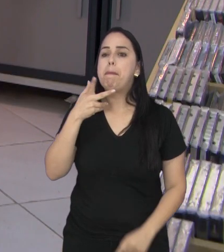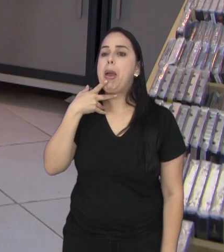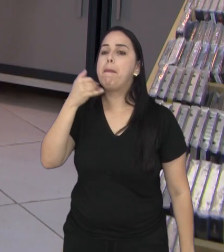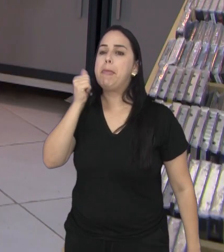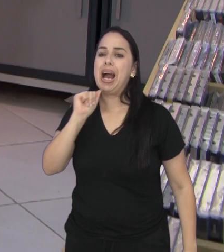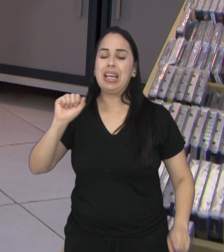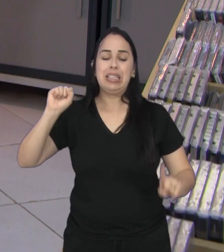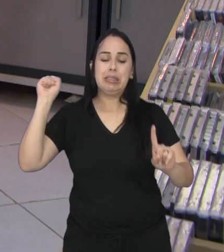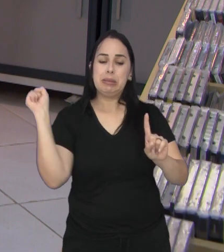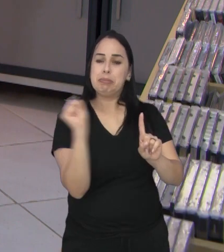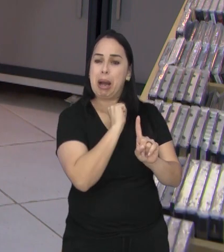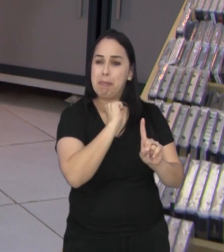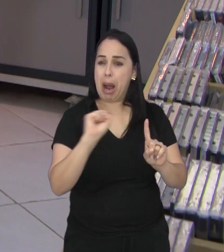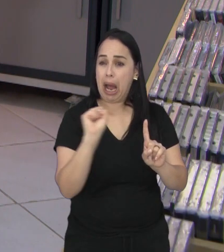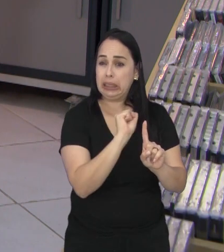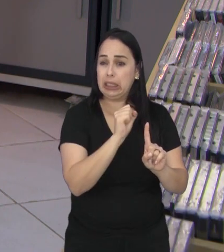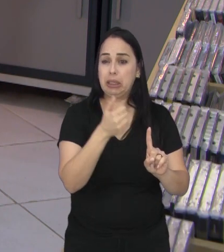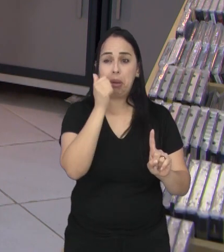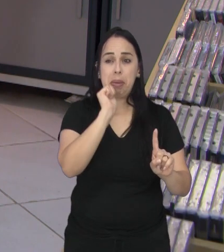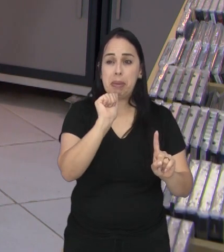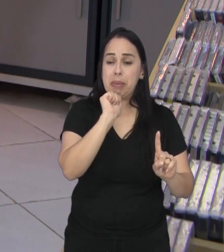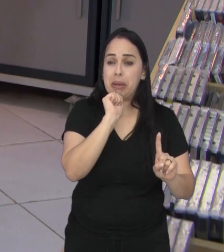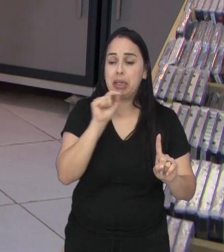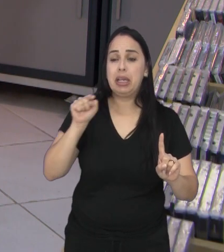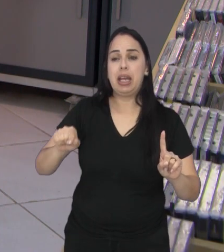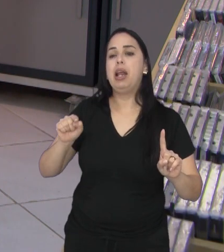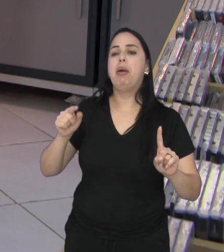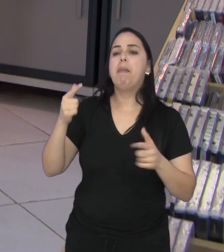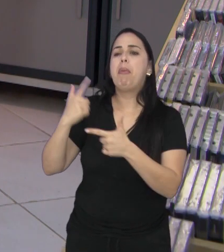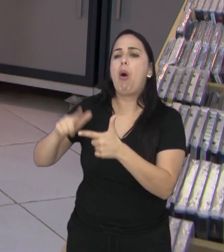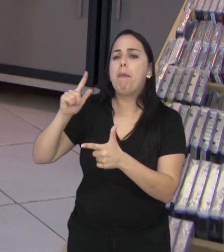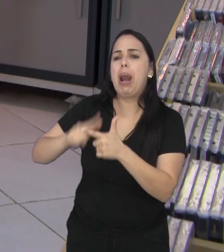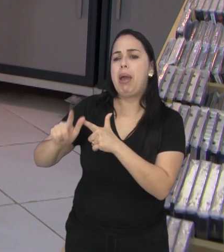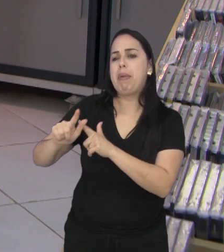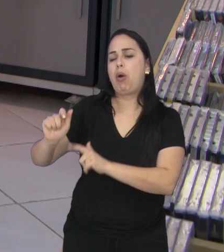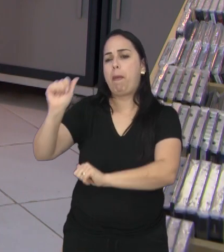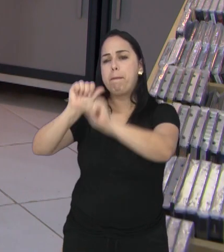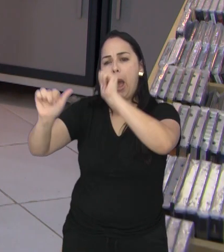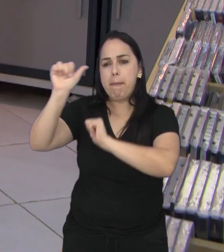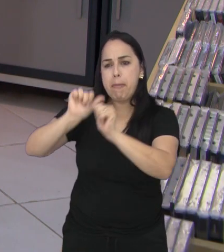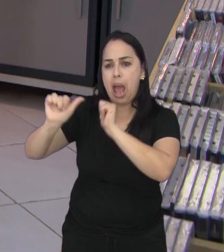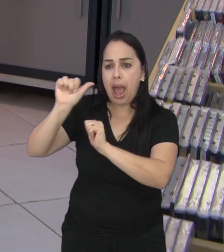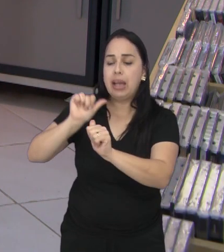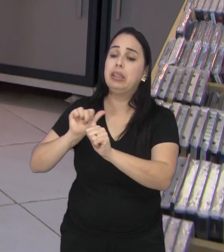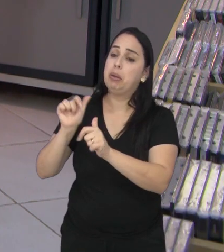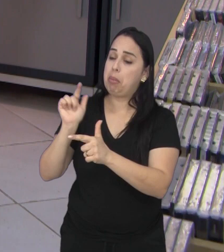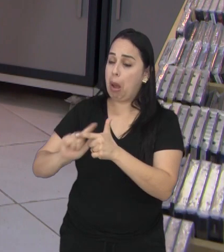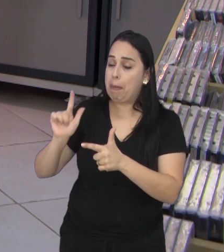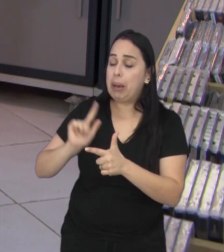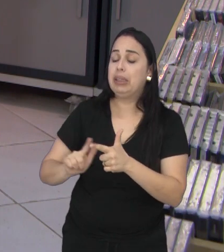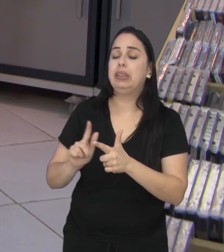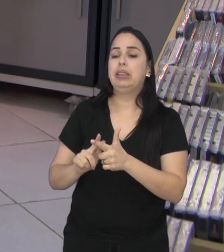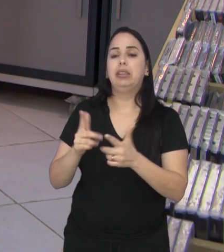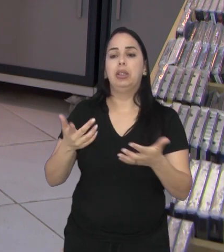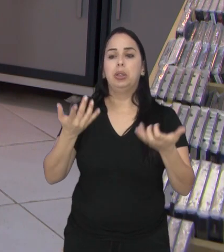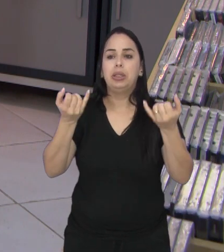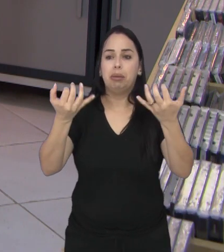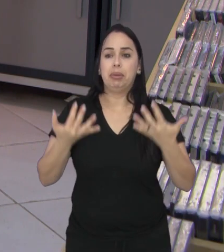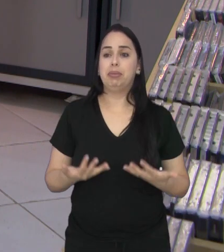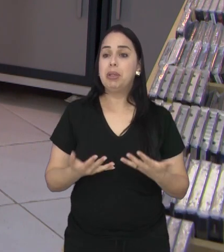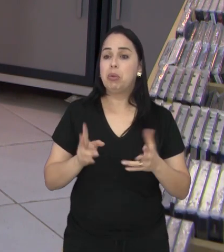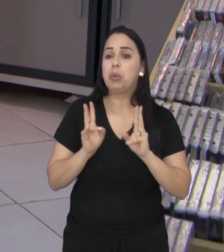muito agressivo, né? Ele tinha muitos problemas com alcoolismo. E eu sempre falo, né, que nós